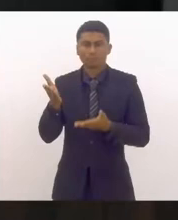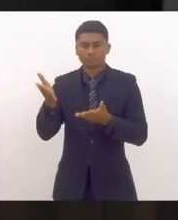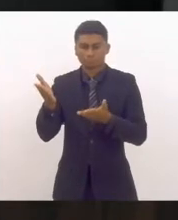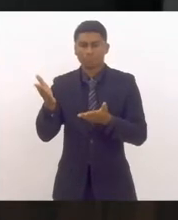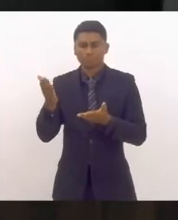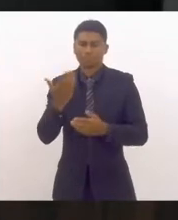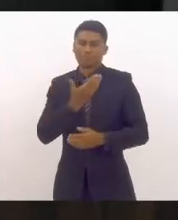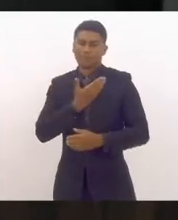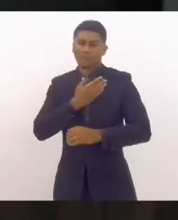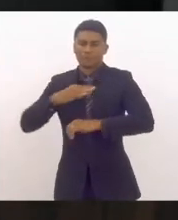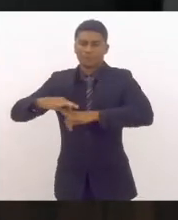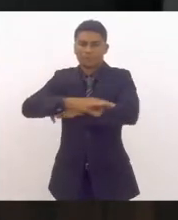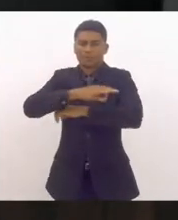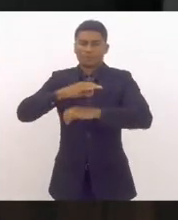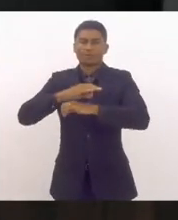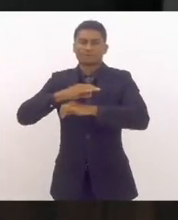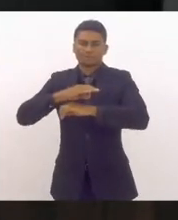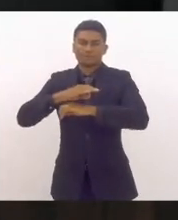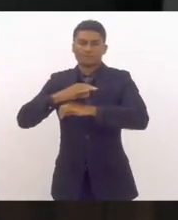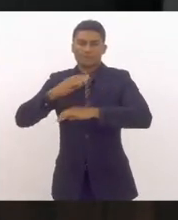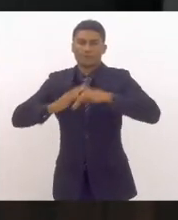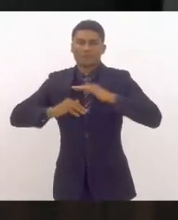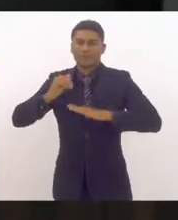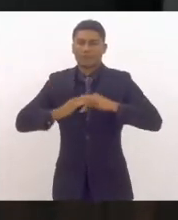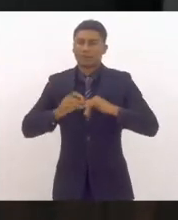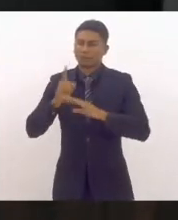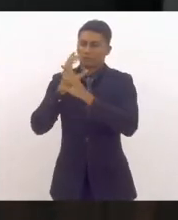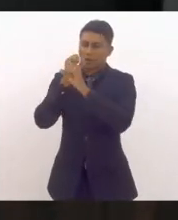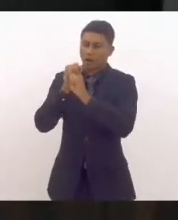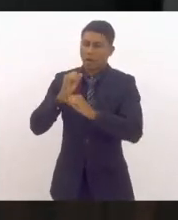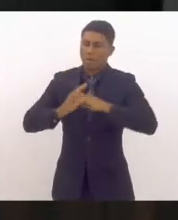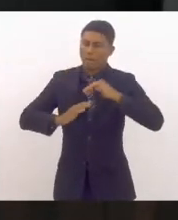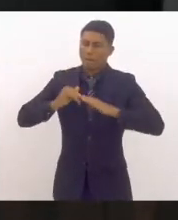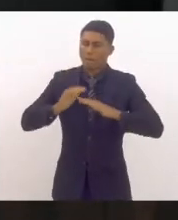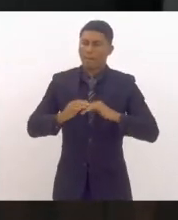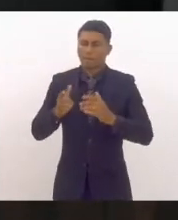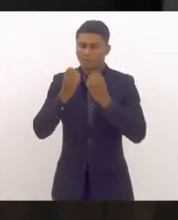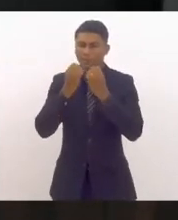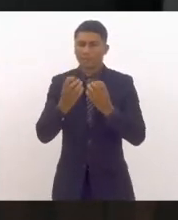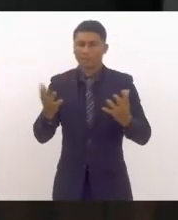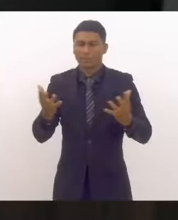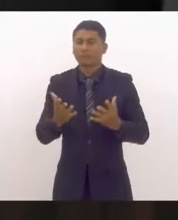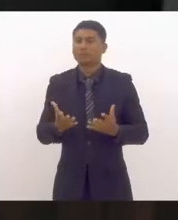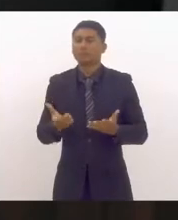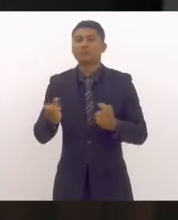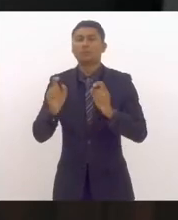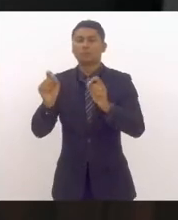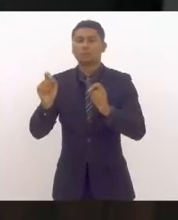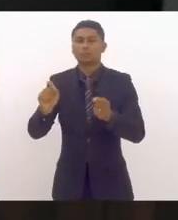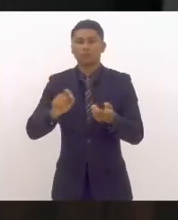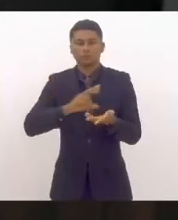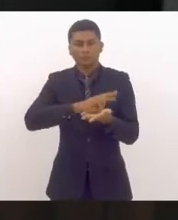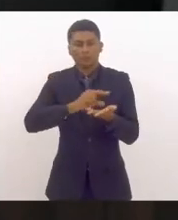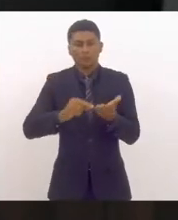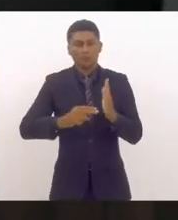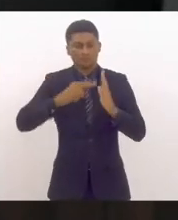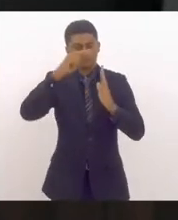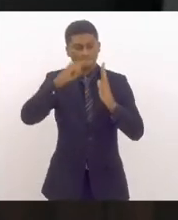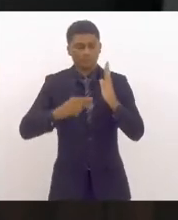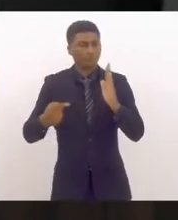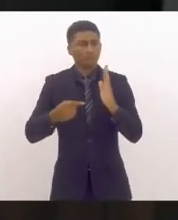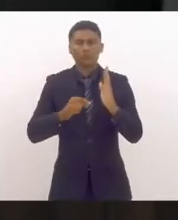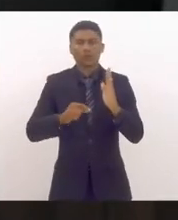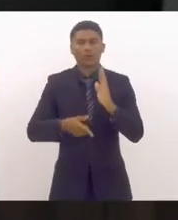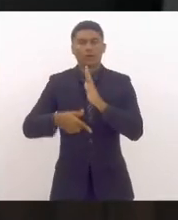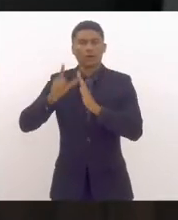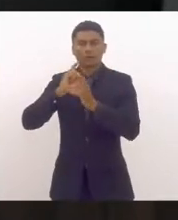colega Engenheiro é bom calculista homem de bem para fazer a leitura da ata da